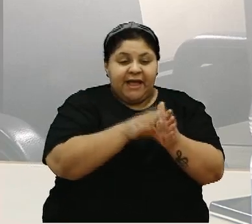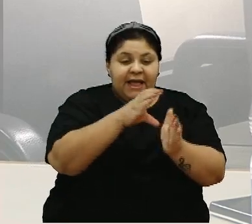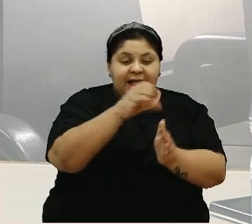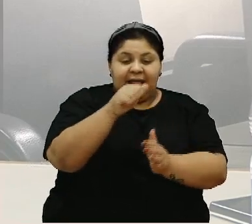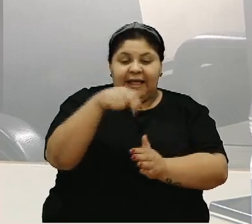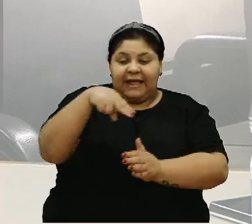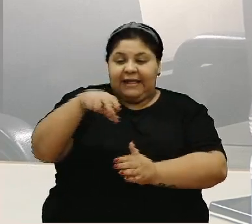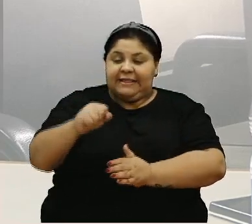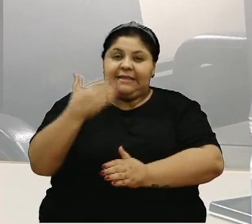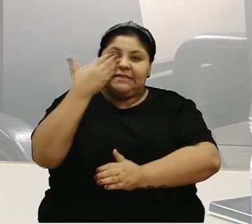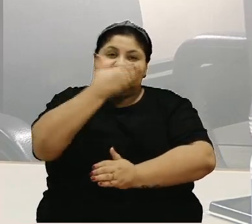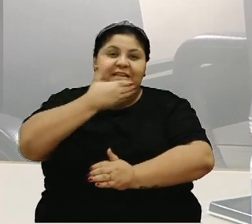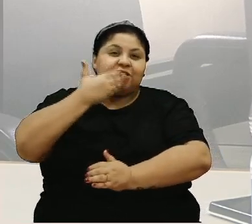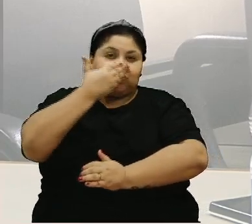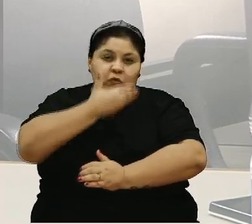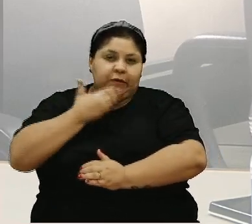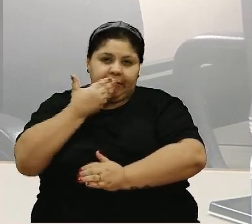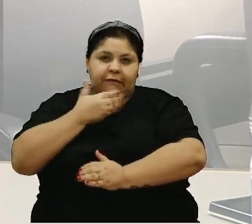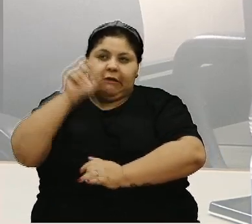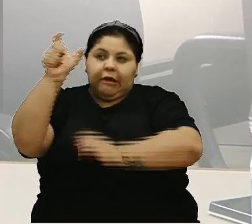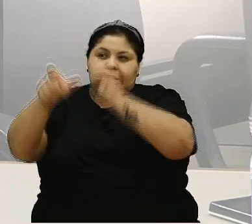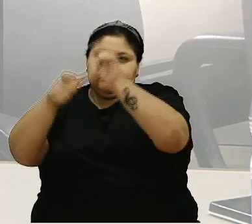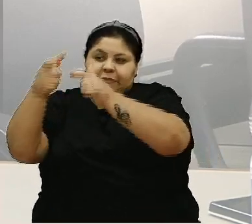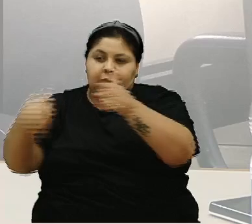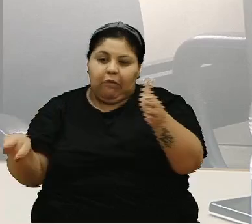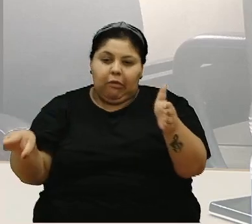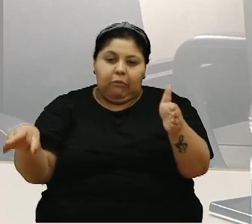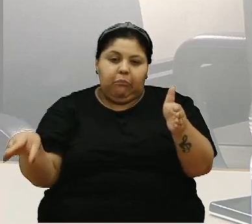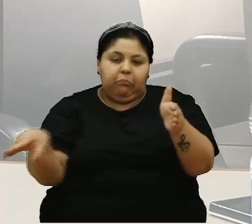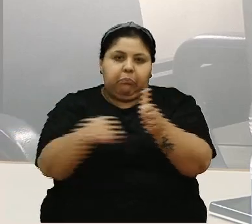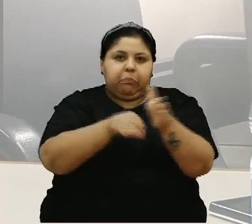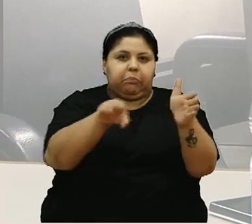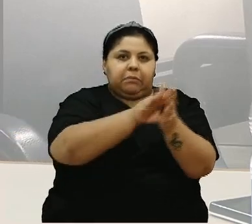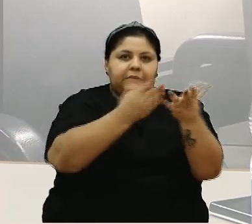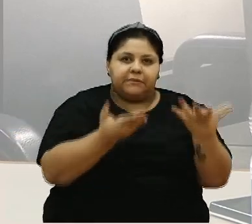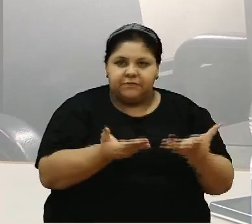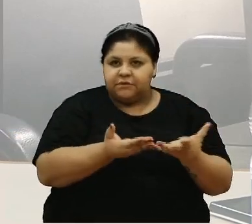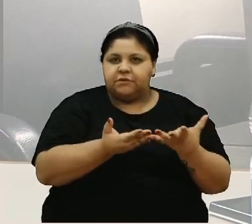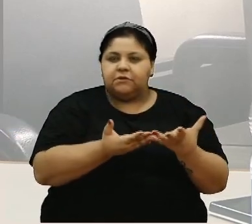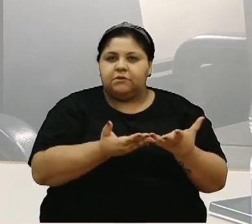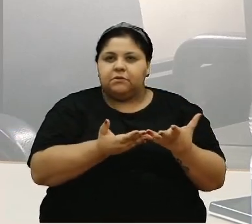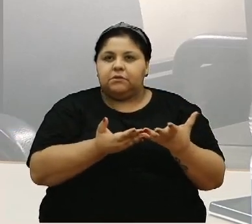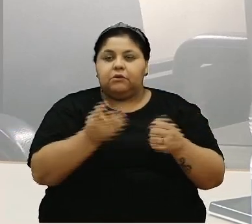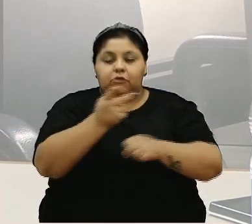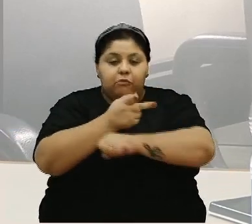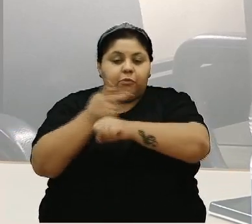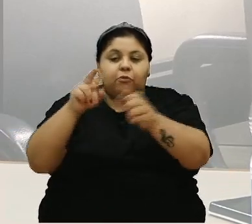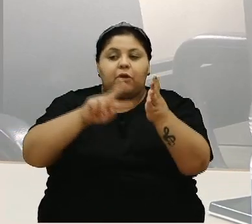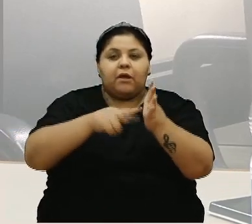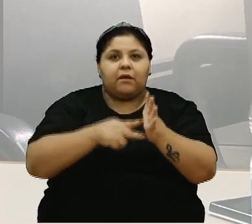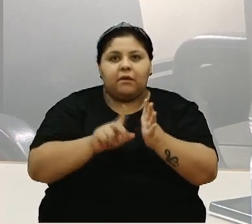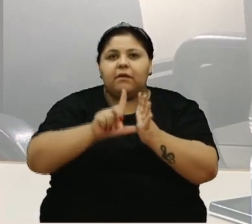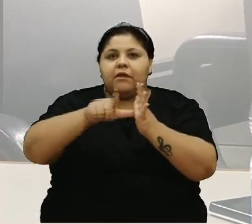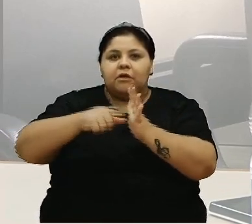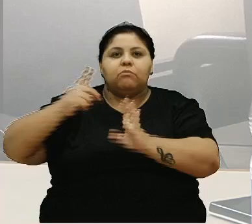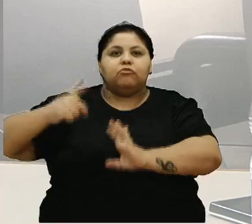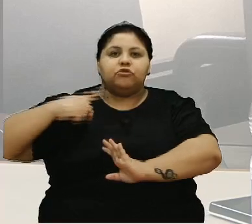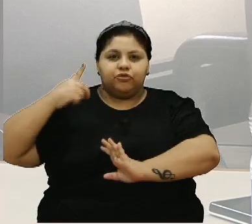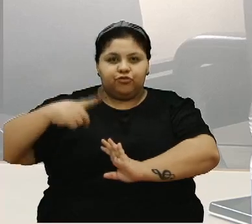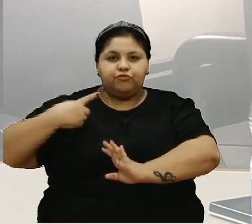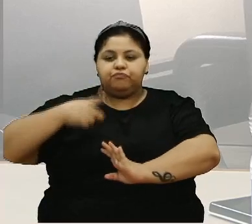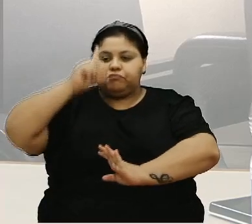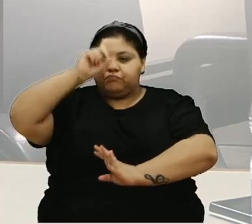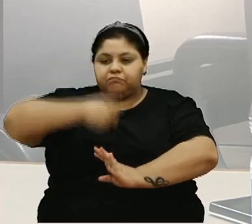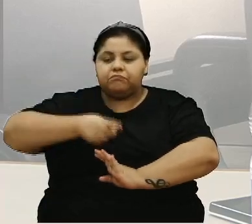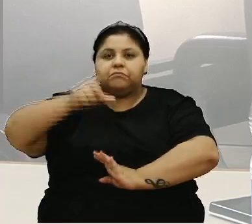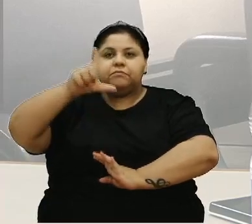agroindústria, é a sobrevivência da família dele. Orientei que ele deveria procurar o sindicato e depois, quem sabe, um advogado buscar os seus direitos,